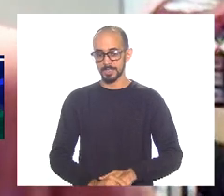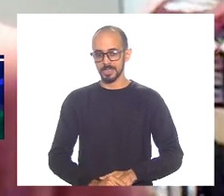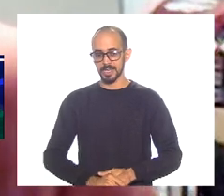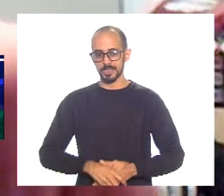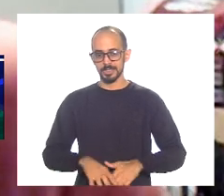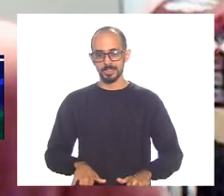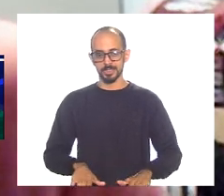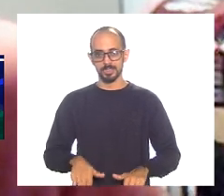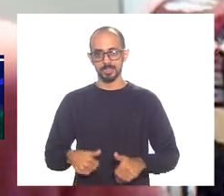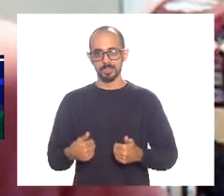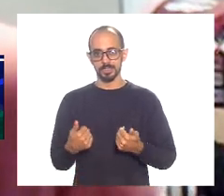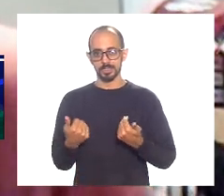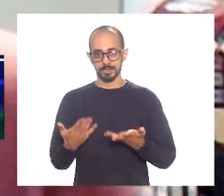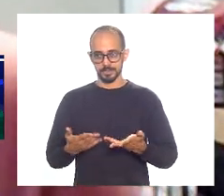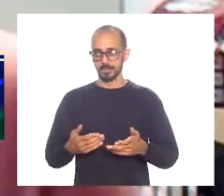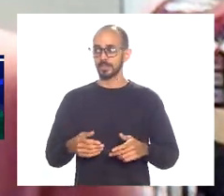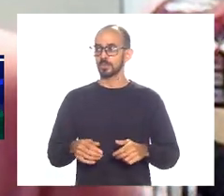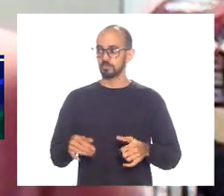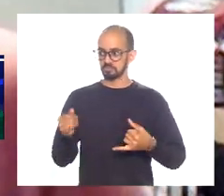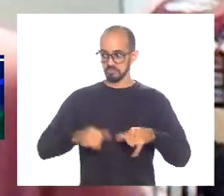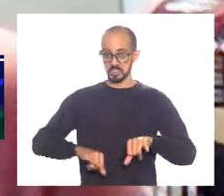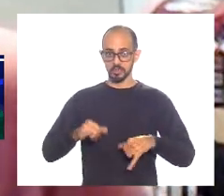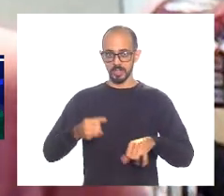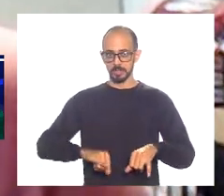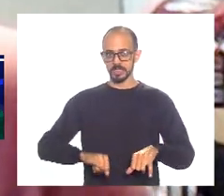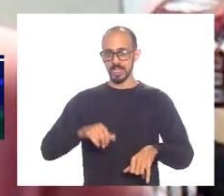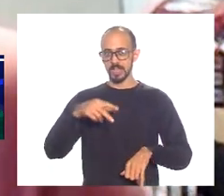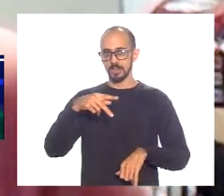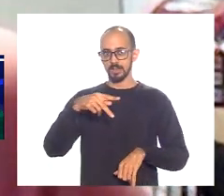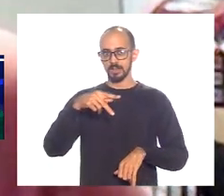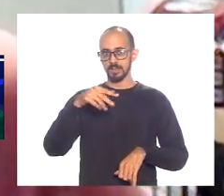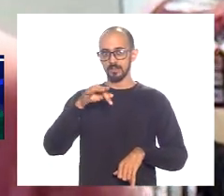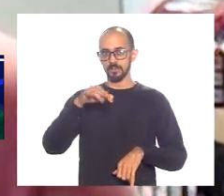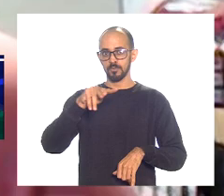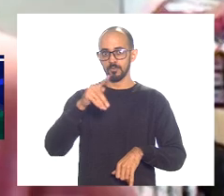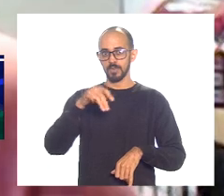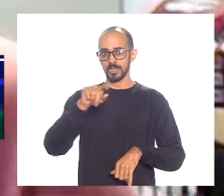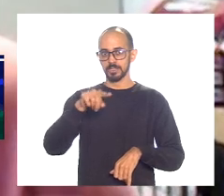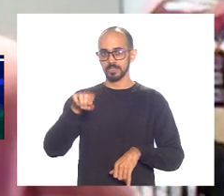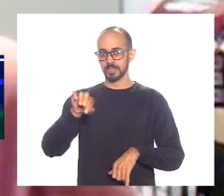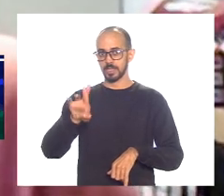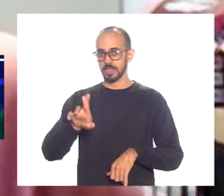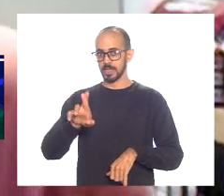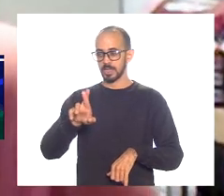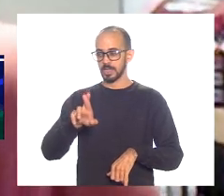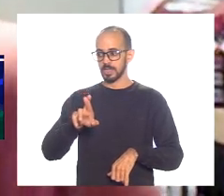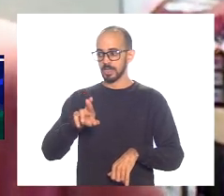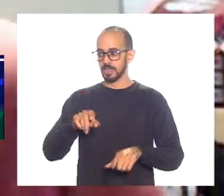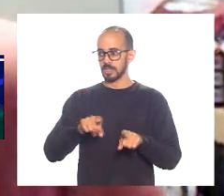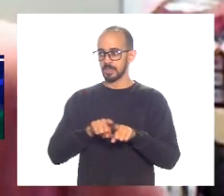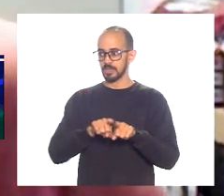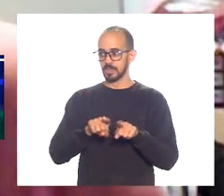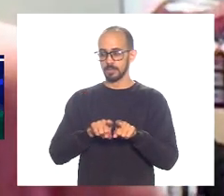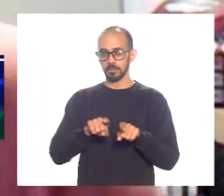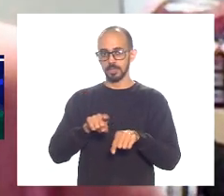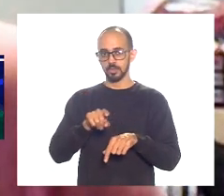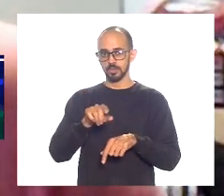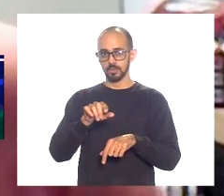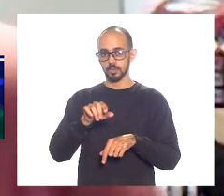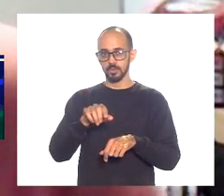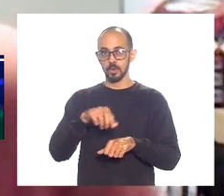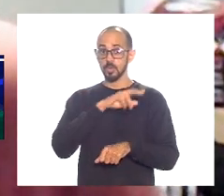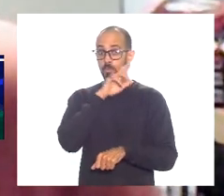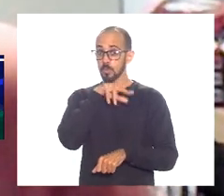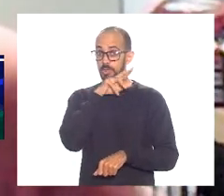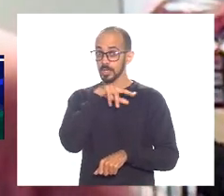do laboratório Pfizer, seja do consórcio COVAX Facility, seja do próprio Instituto